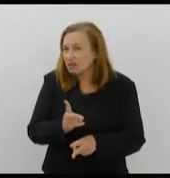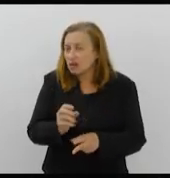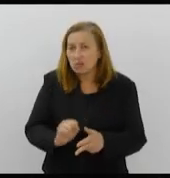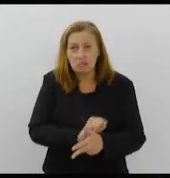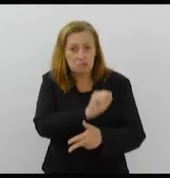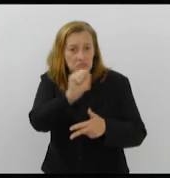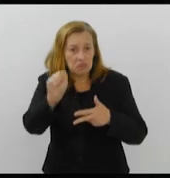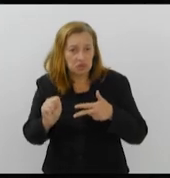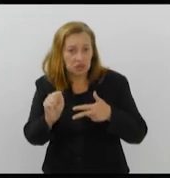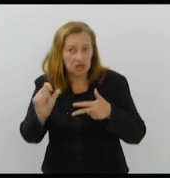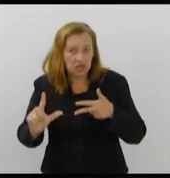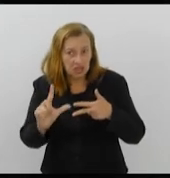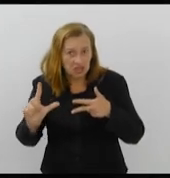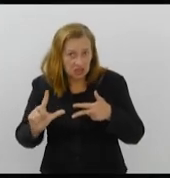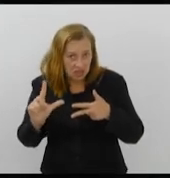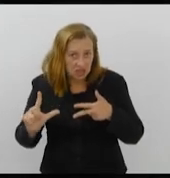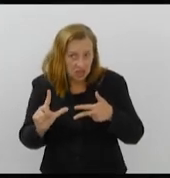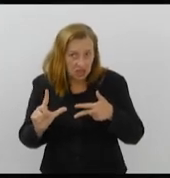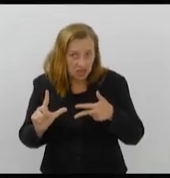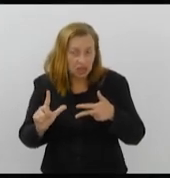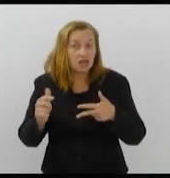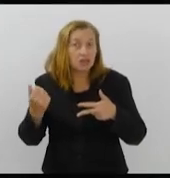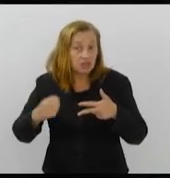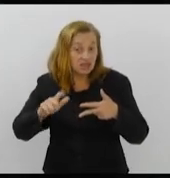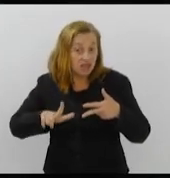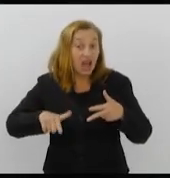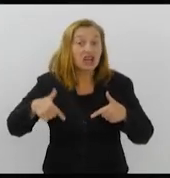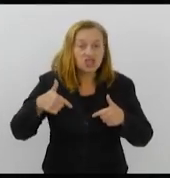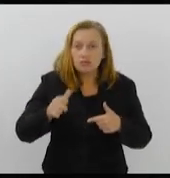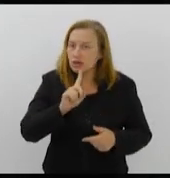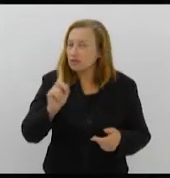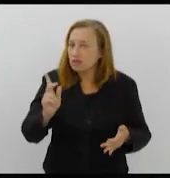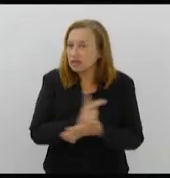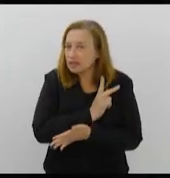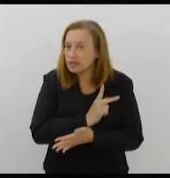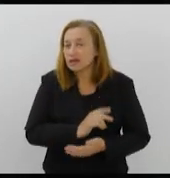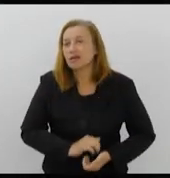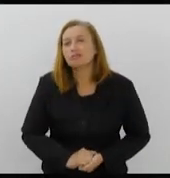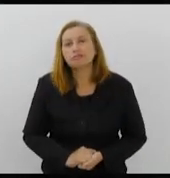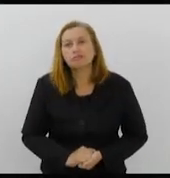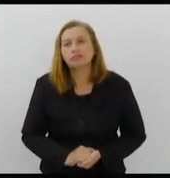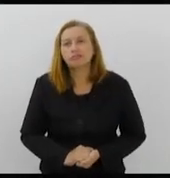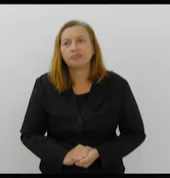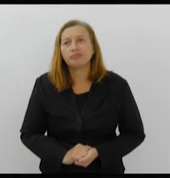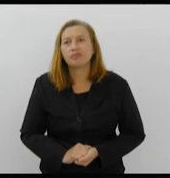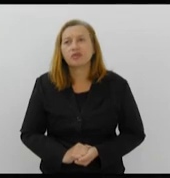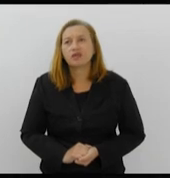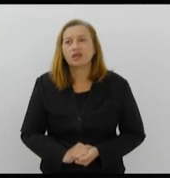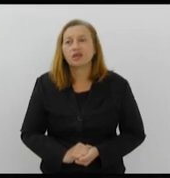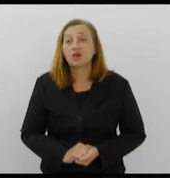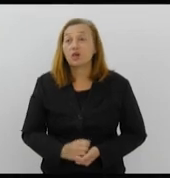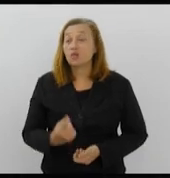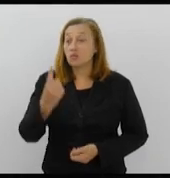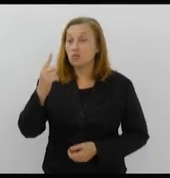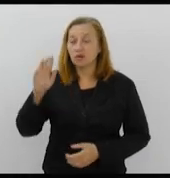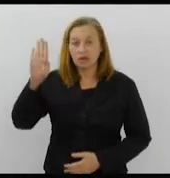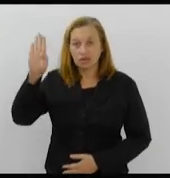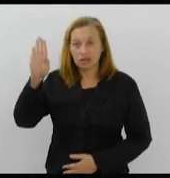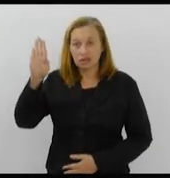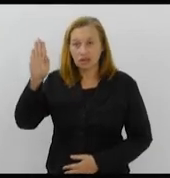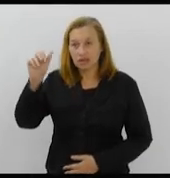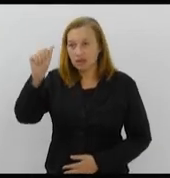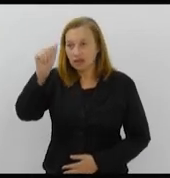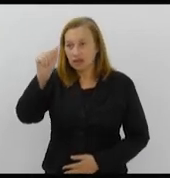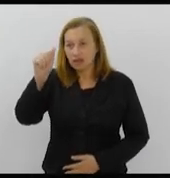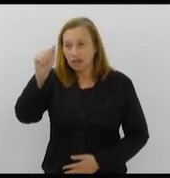Legislativo deve e tem que atuar para que isso não aconteça. Um candidato à Prefeitura de São